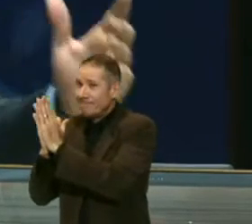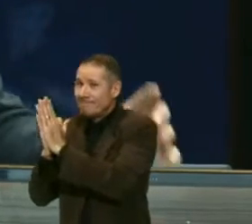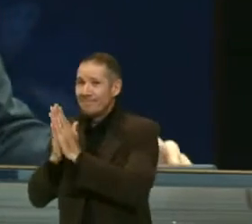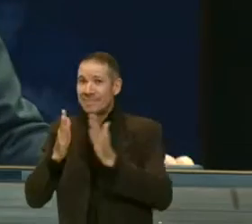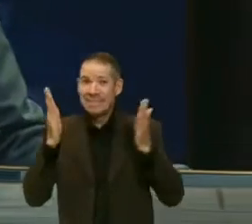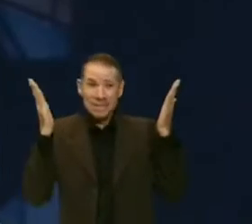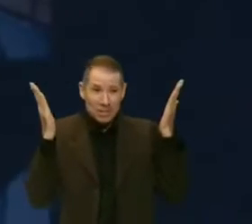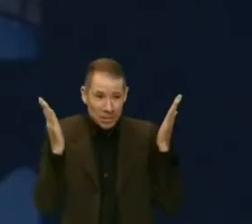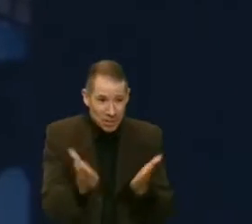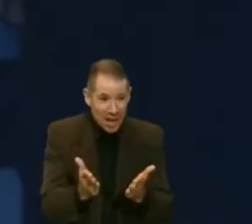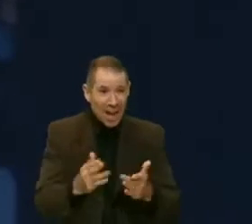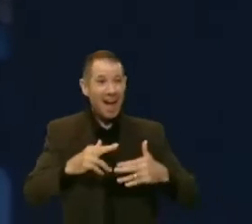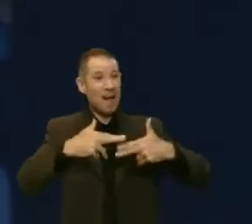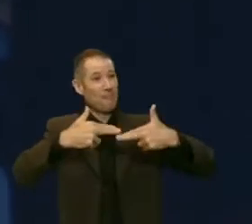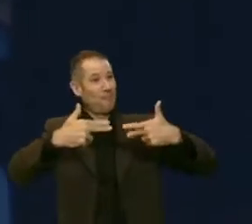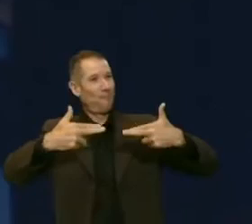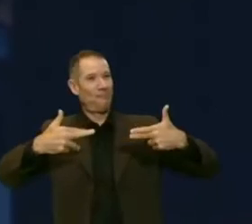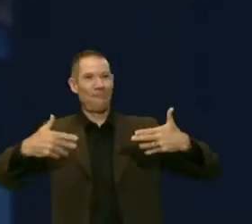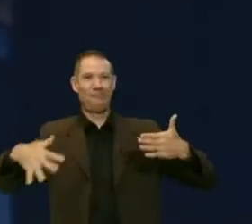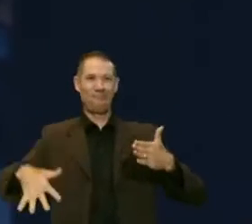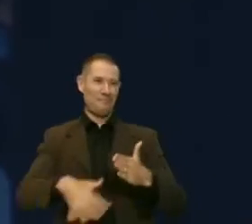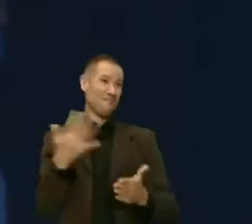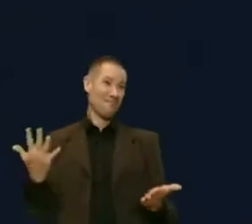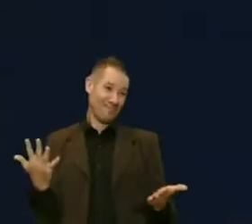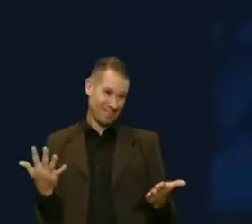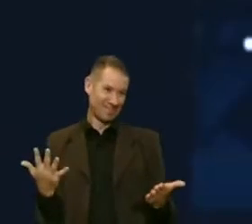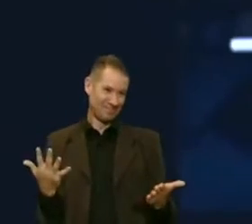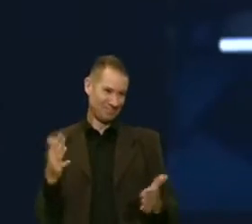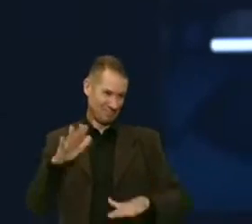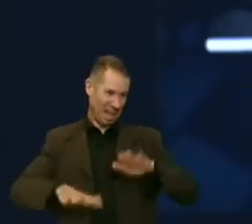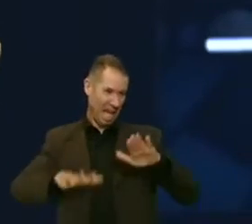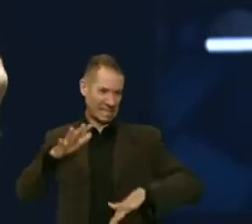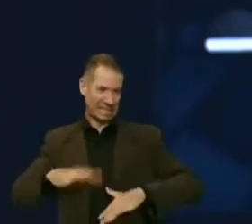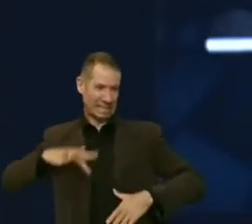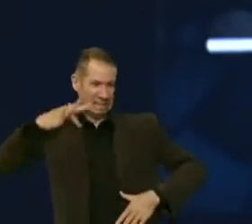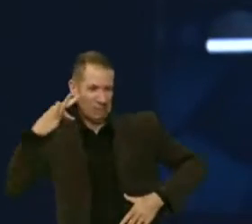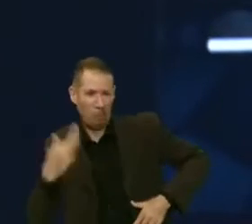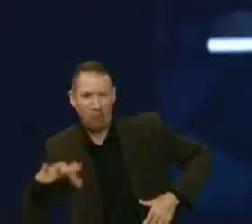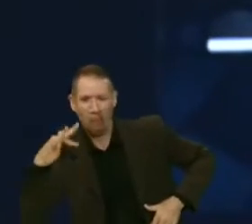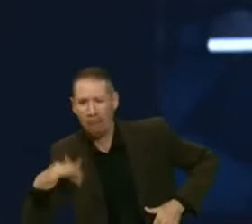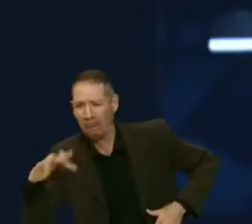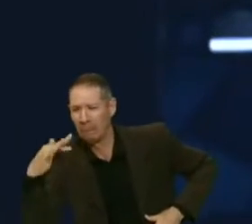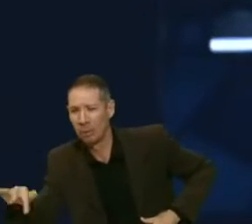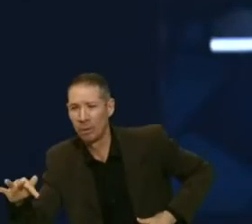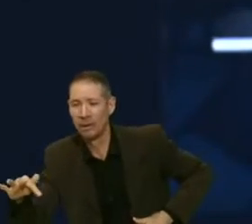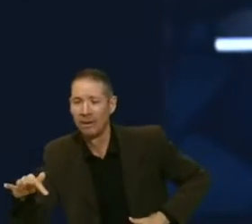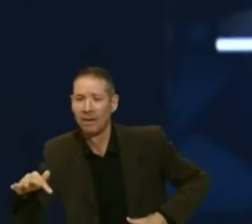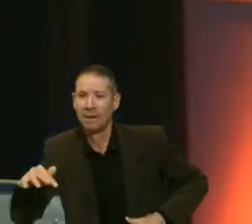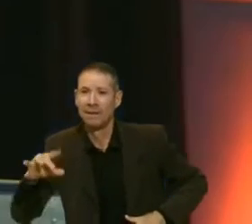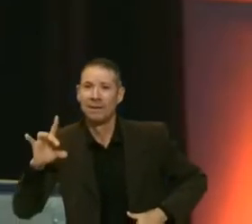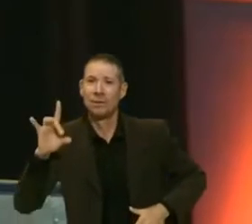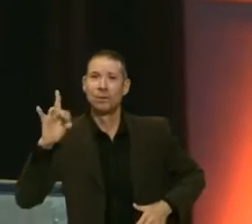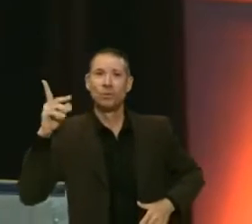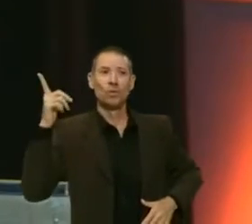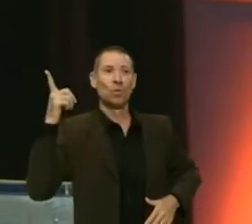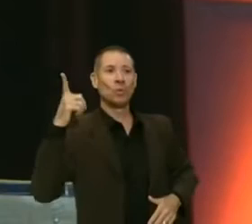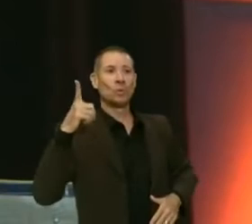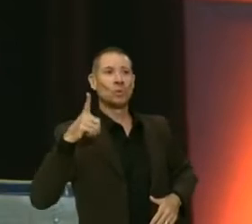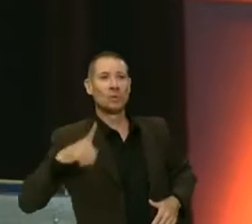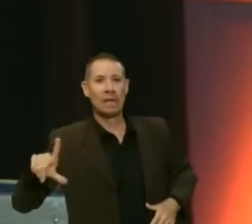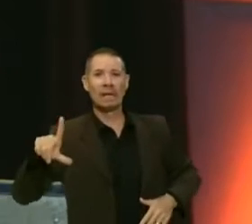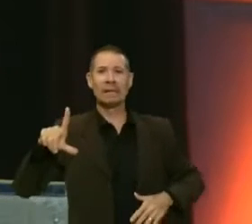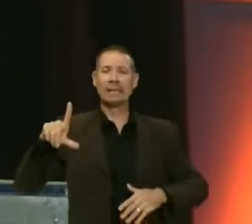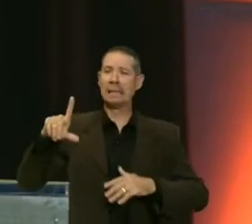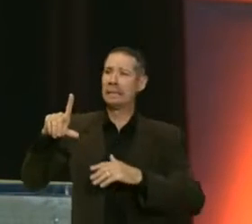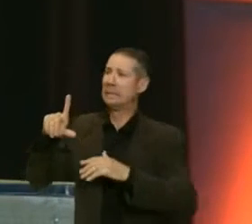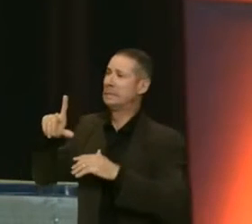Eu já várias vezes. Às vezes a dor é tamanha que a gente só consegue